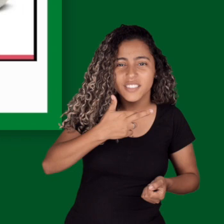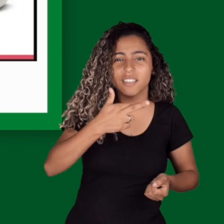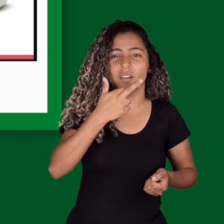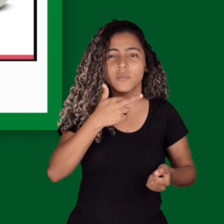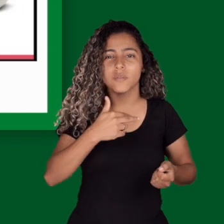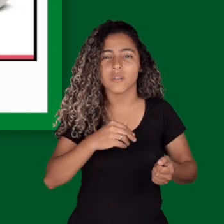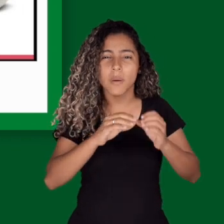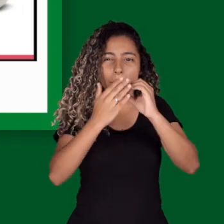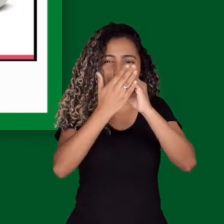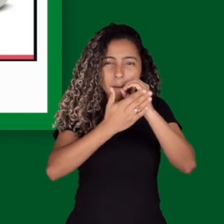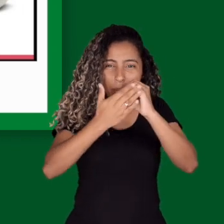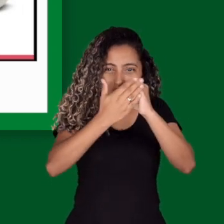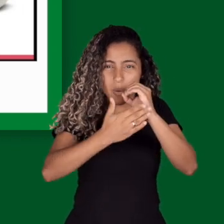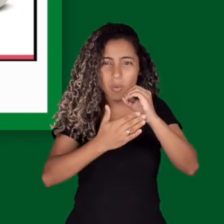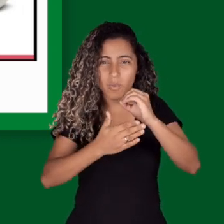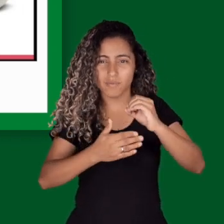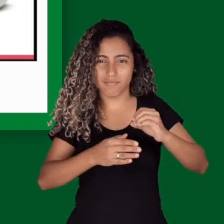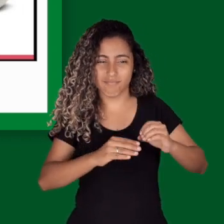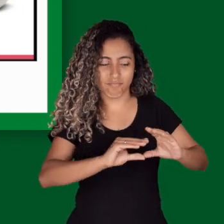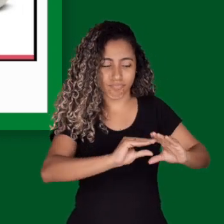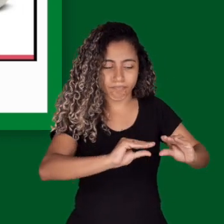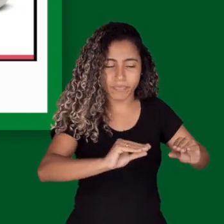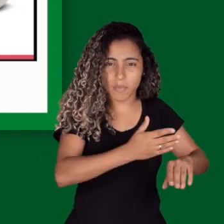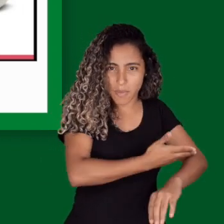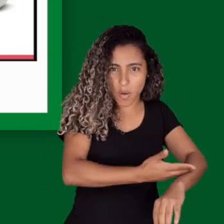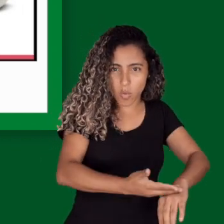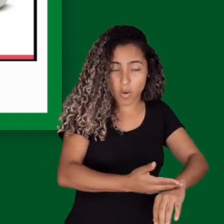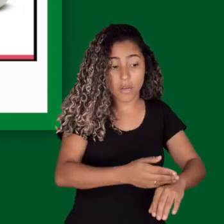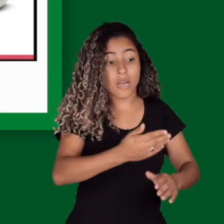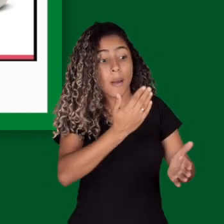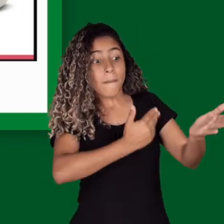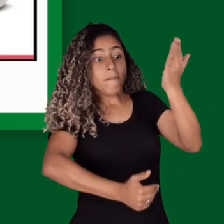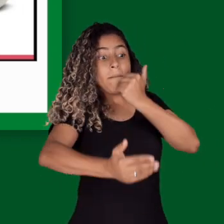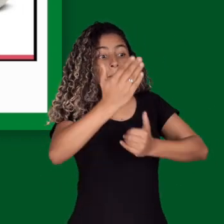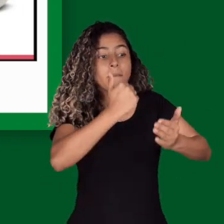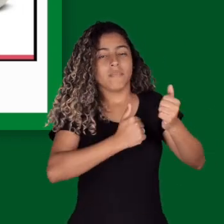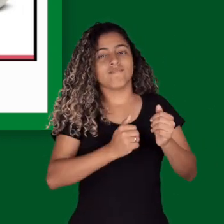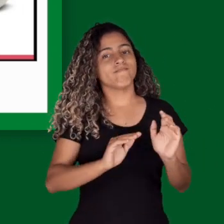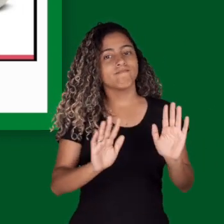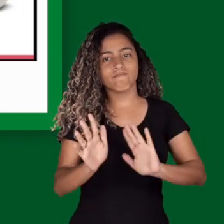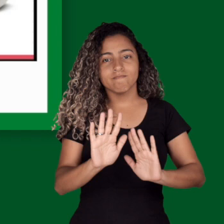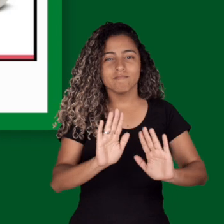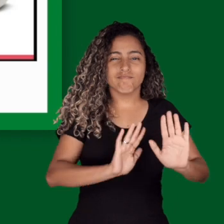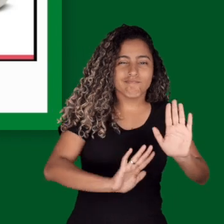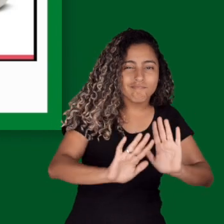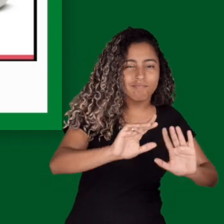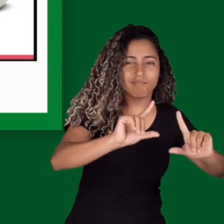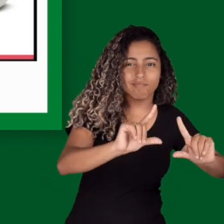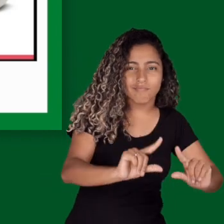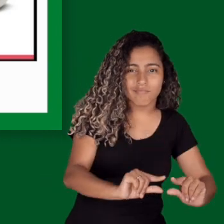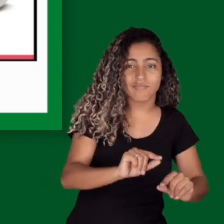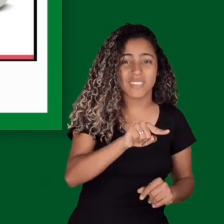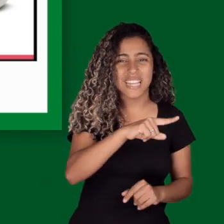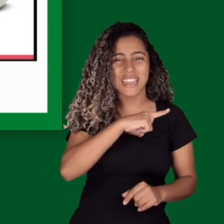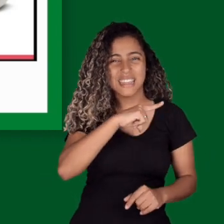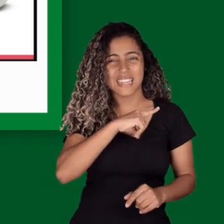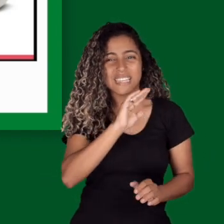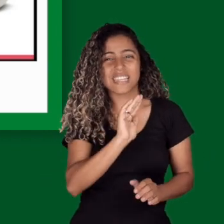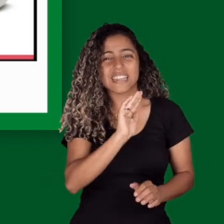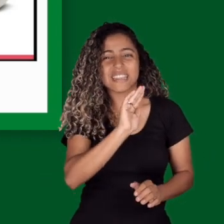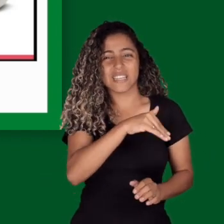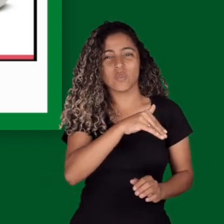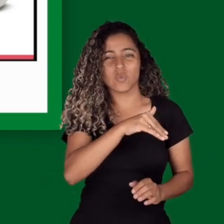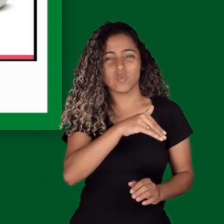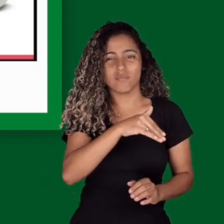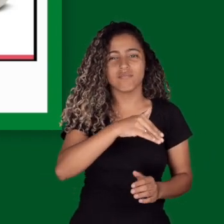porco, devem ser usadas com moderação, porque essas gorduras são ricas em um tipo de gordura específico chamada de saturada. E